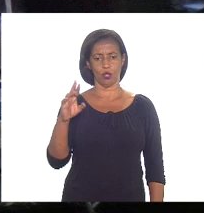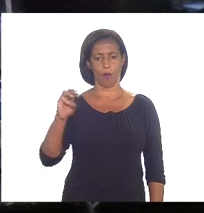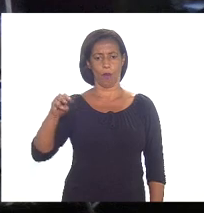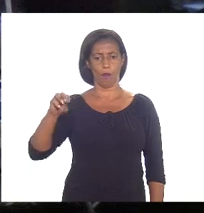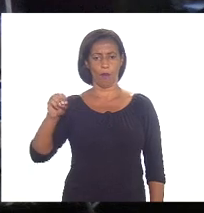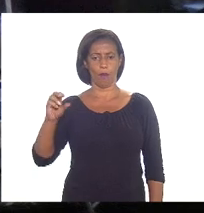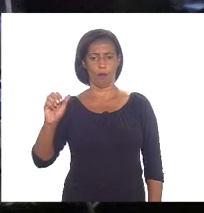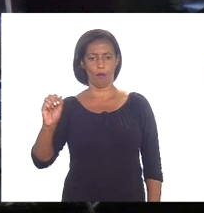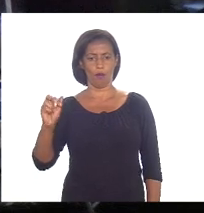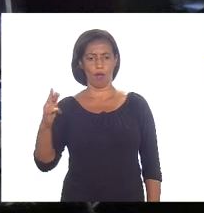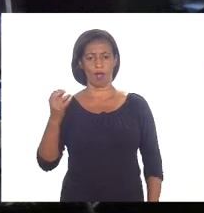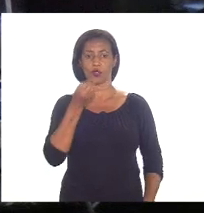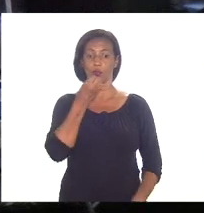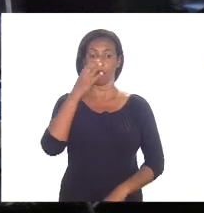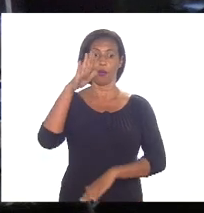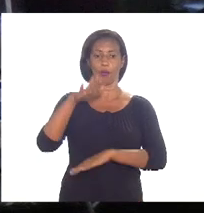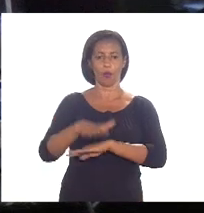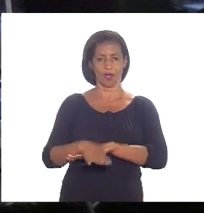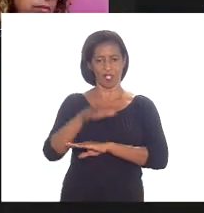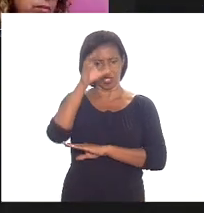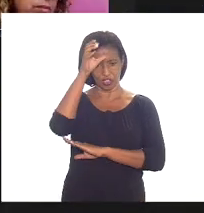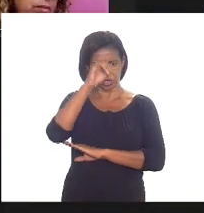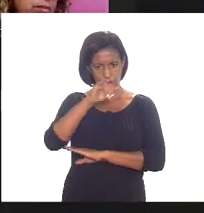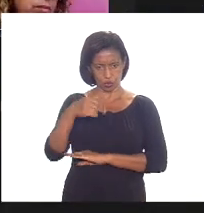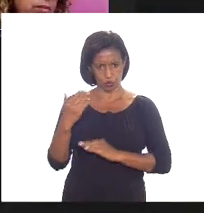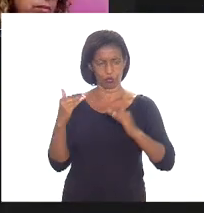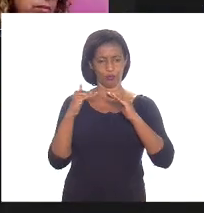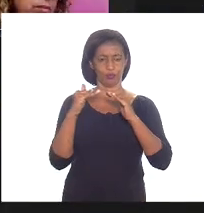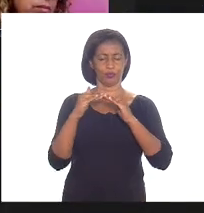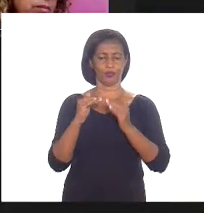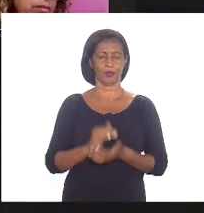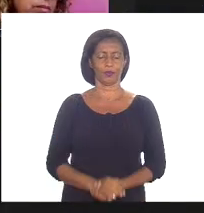Deputado Anderson Boa Moraes. Boa tarde, Tia Ju. Favorável.